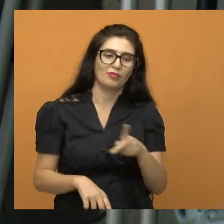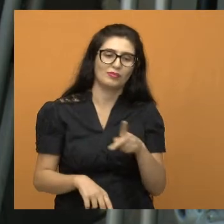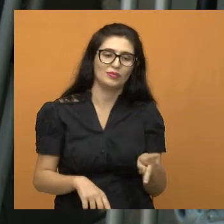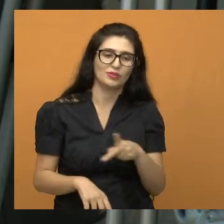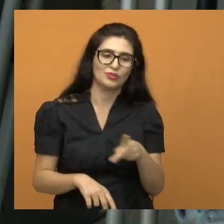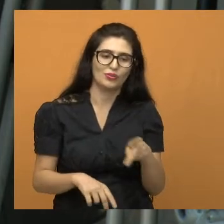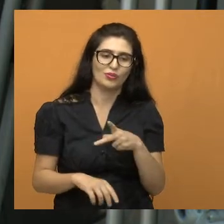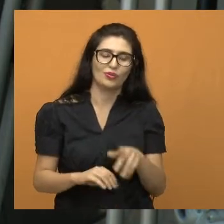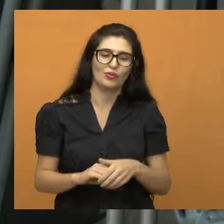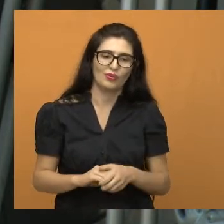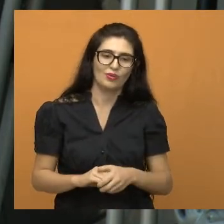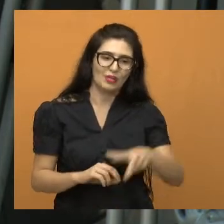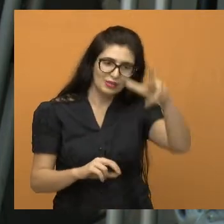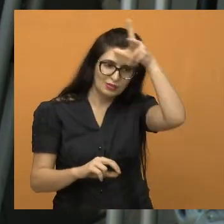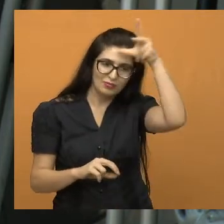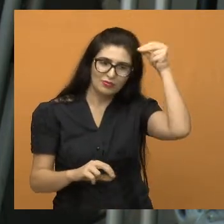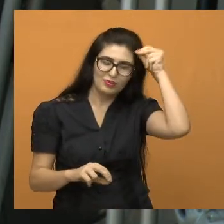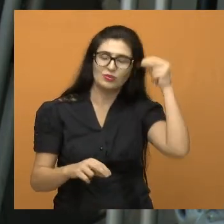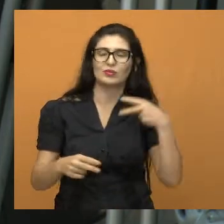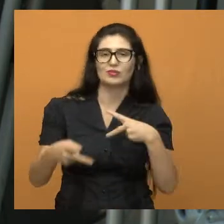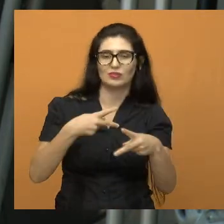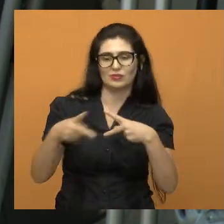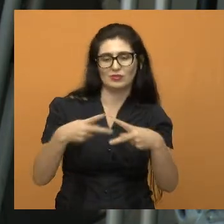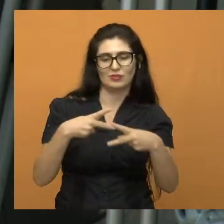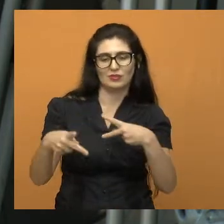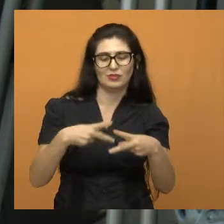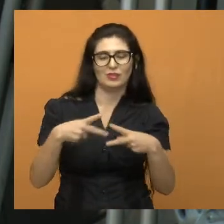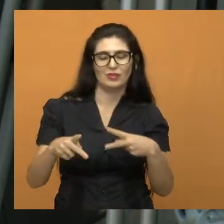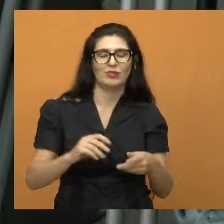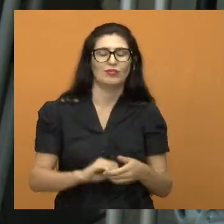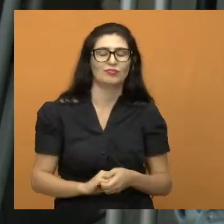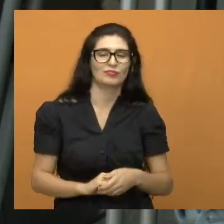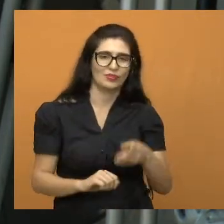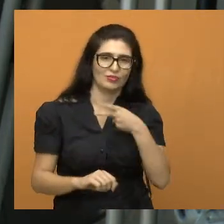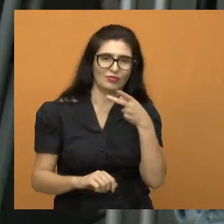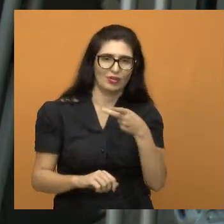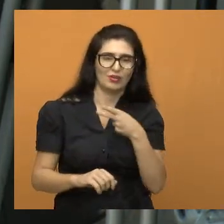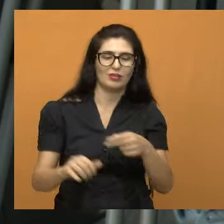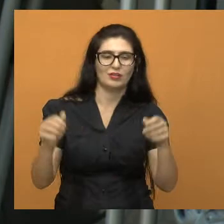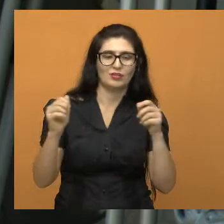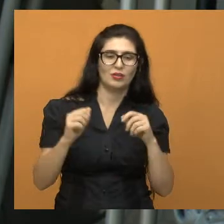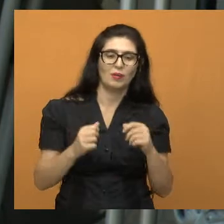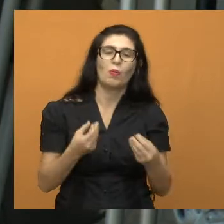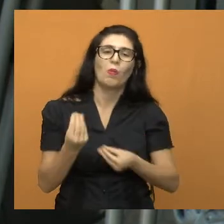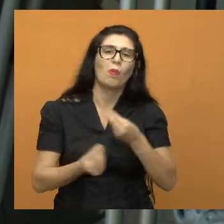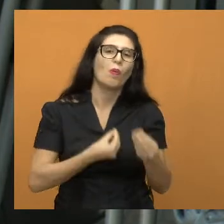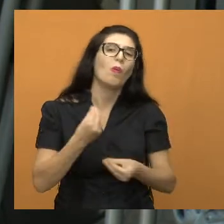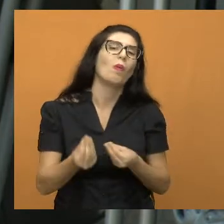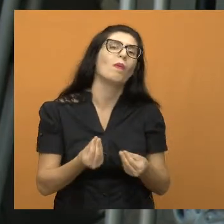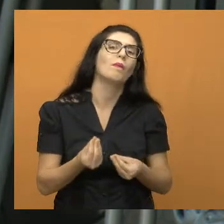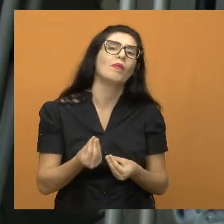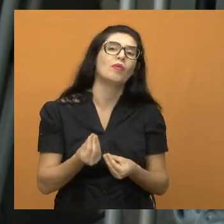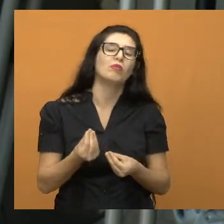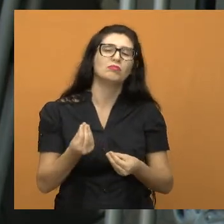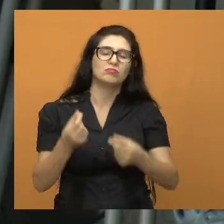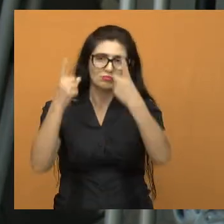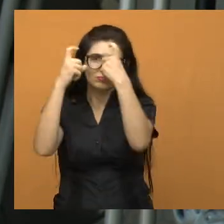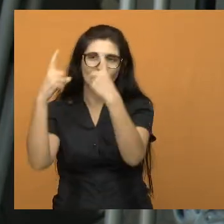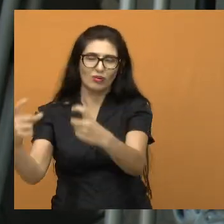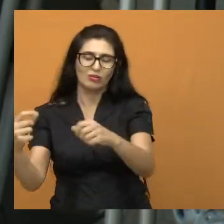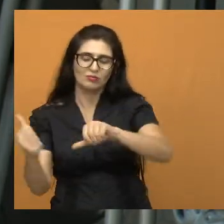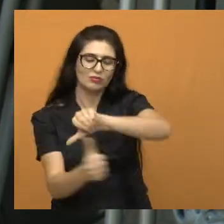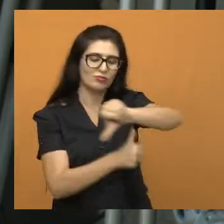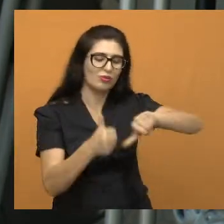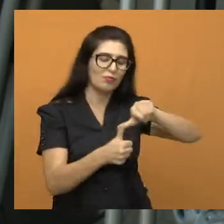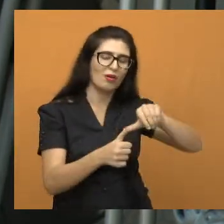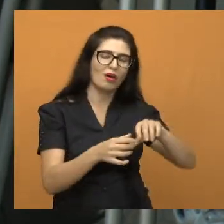da Rede Municipal de São José dos Campos, tratando exatamente do tema superação da violência nas escolas, porque cada